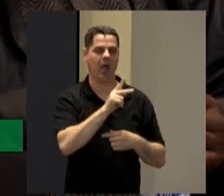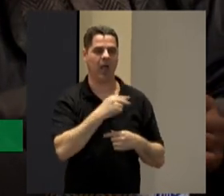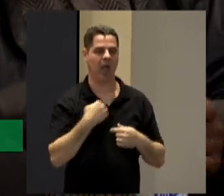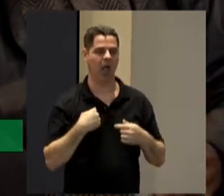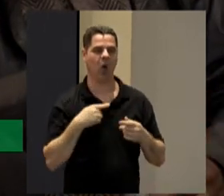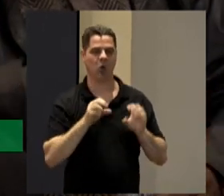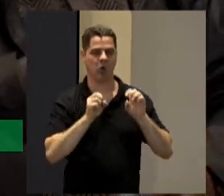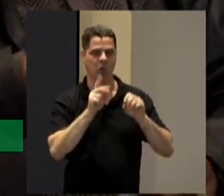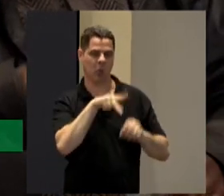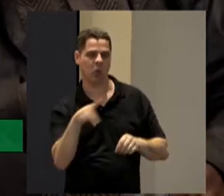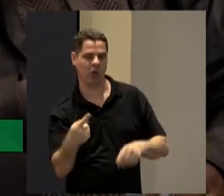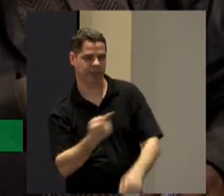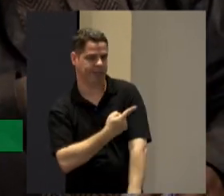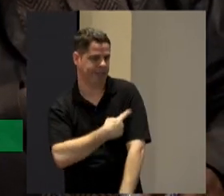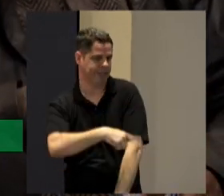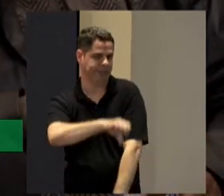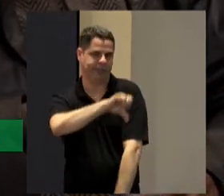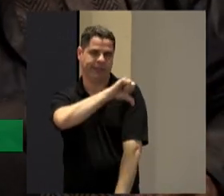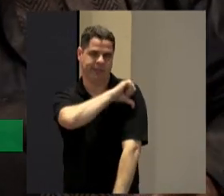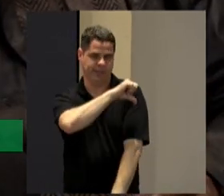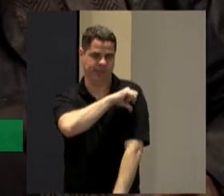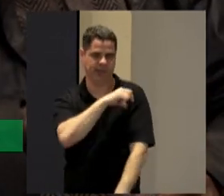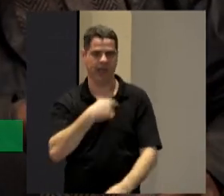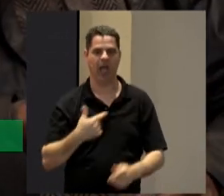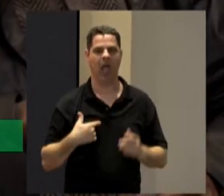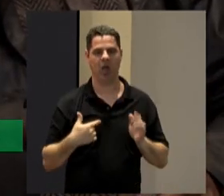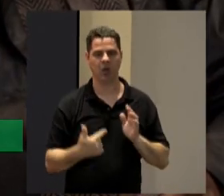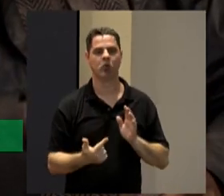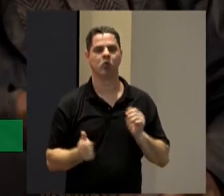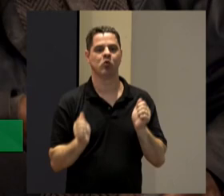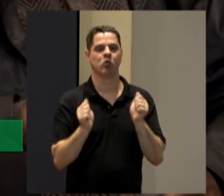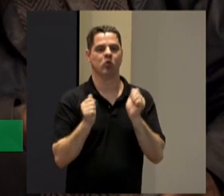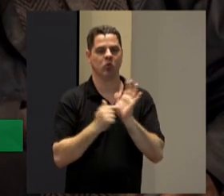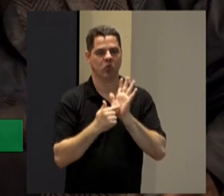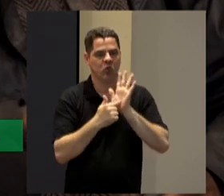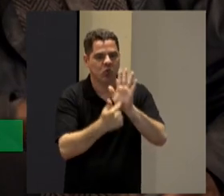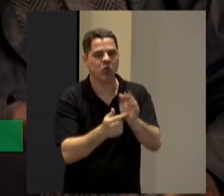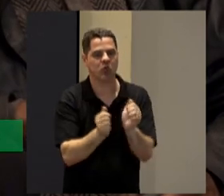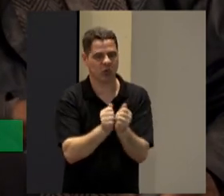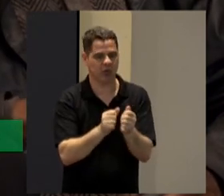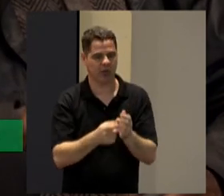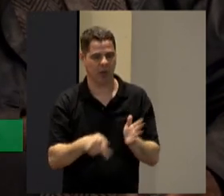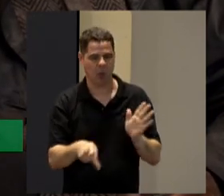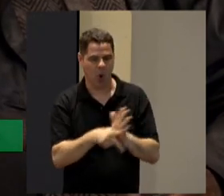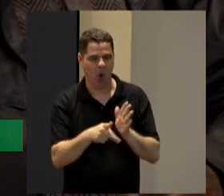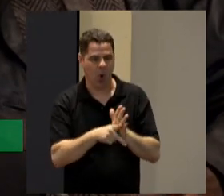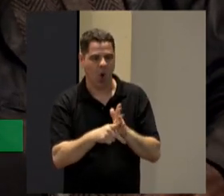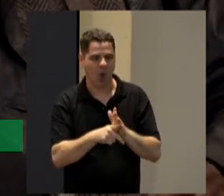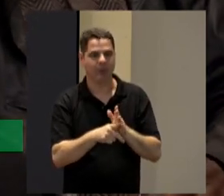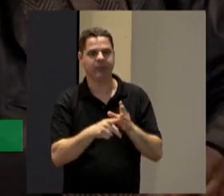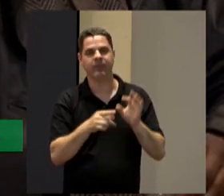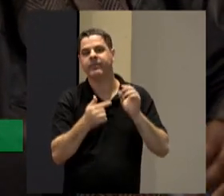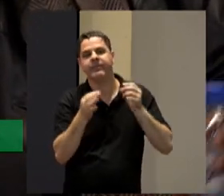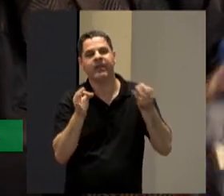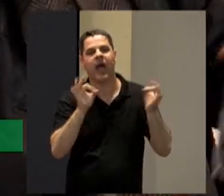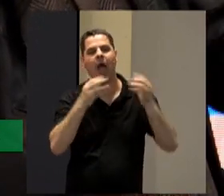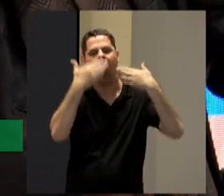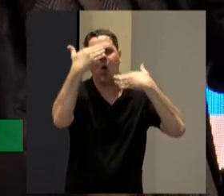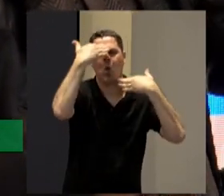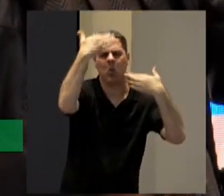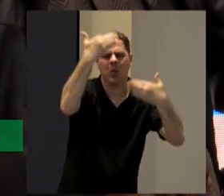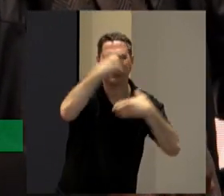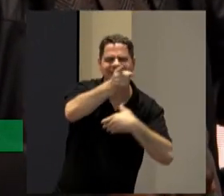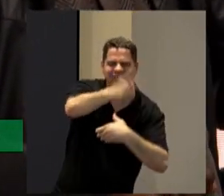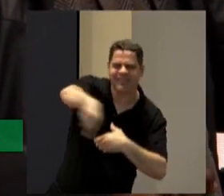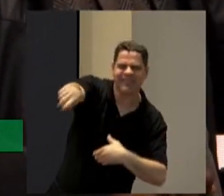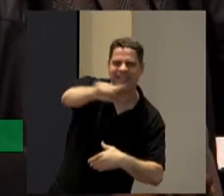iniciais, estou como diretora do ensino fundamental. E antes de qualquer coisa, eu gostaria de agradecer a